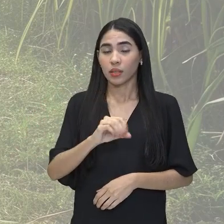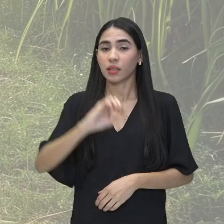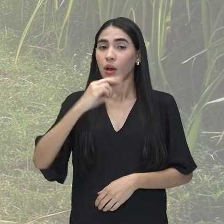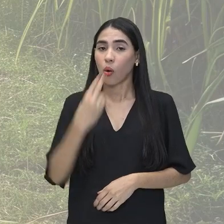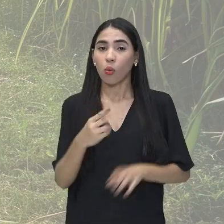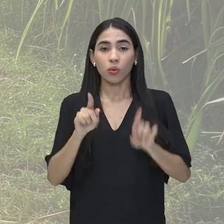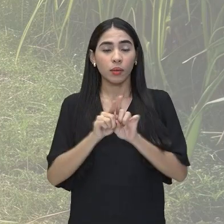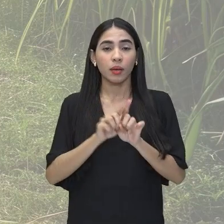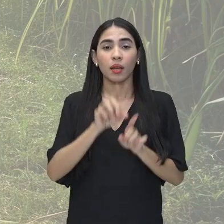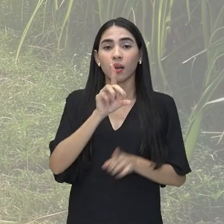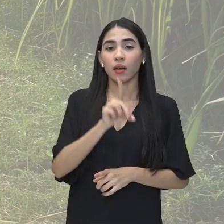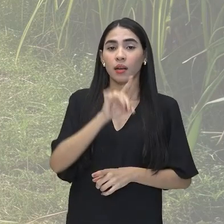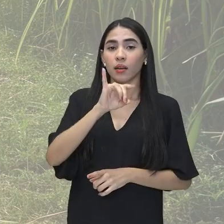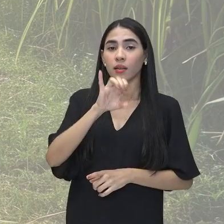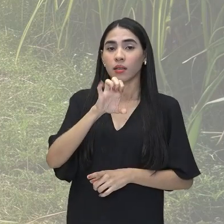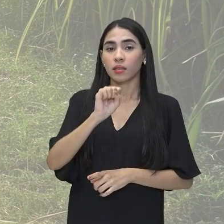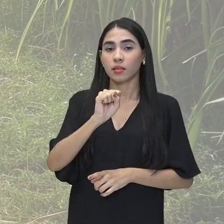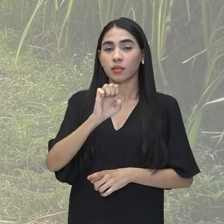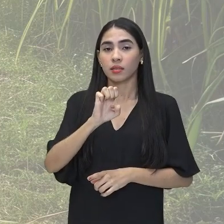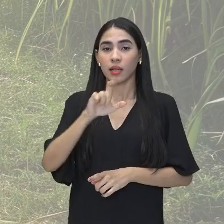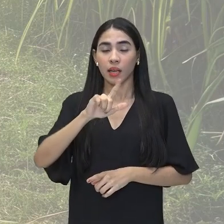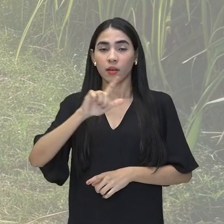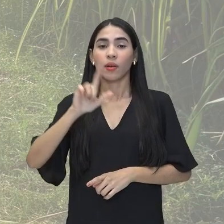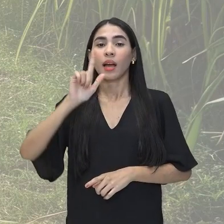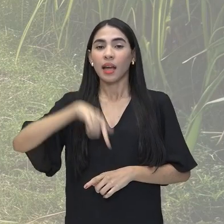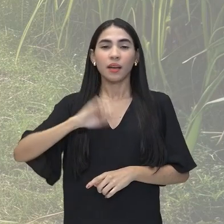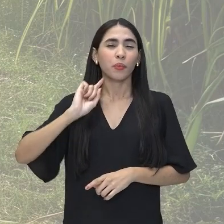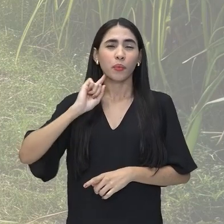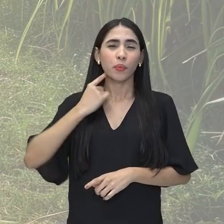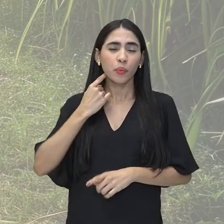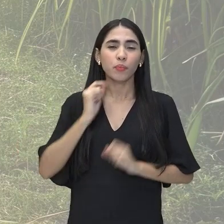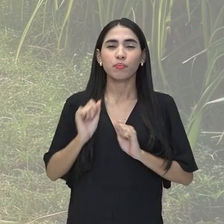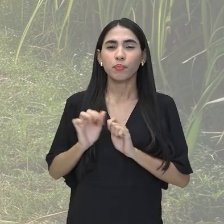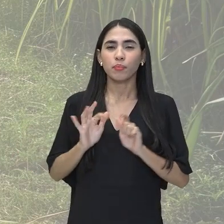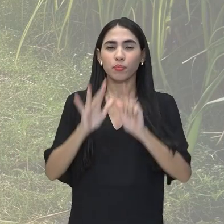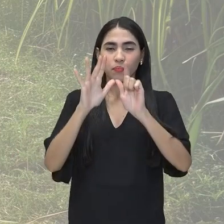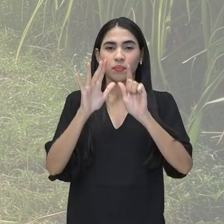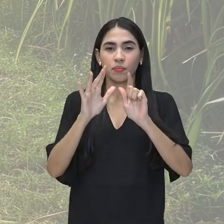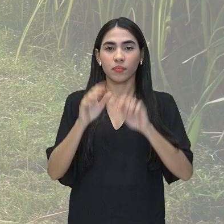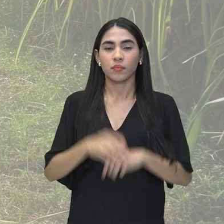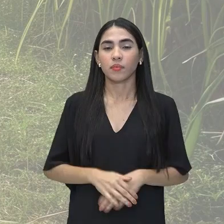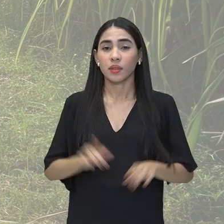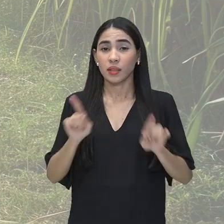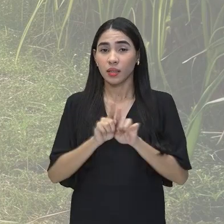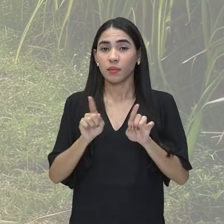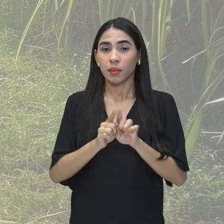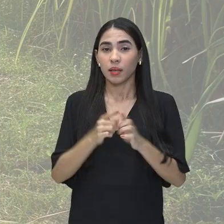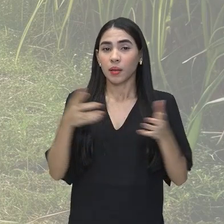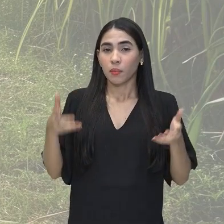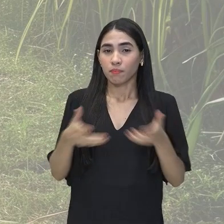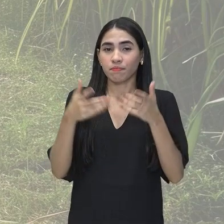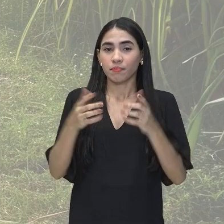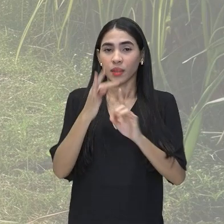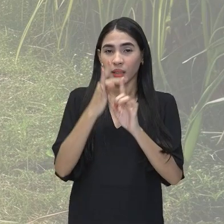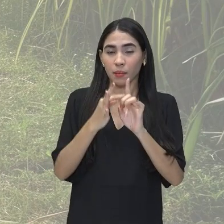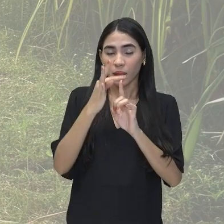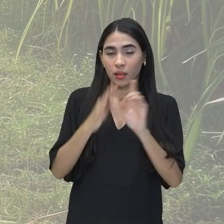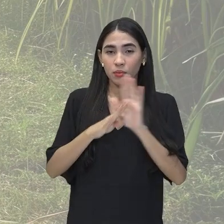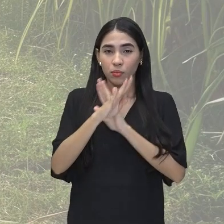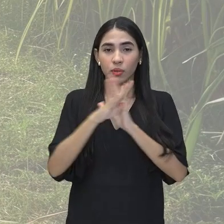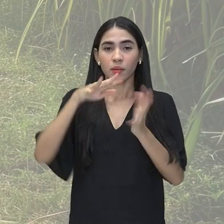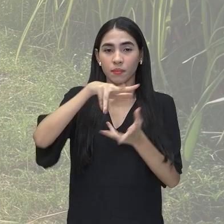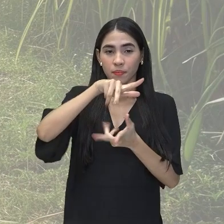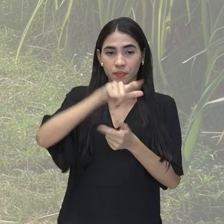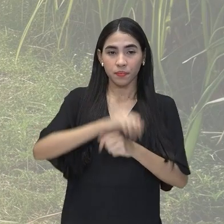o diesel, que são altamente poluentes, eles produzem gases de efeito estufa. E além disso, os